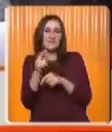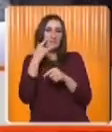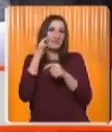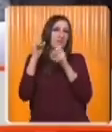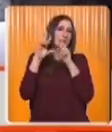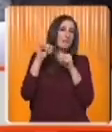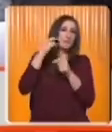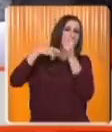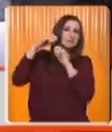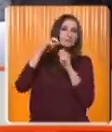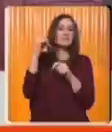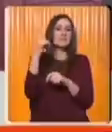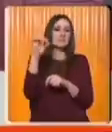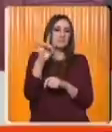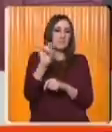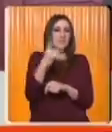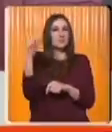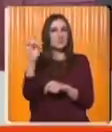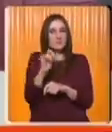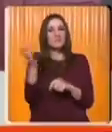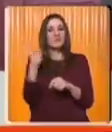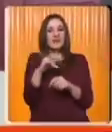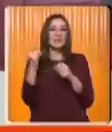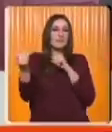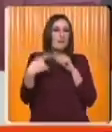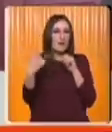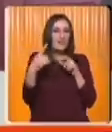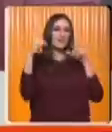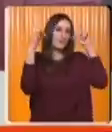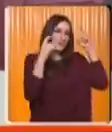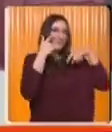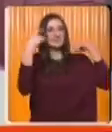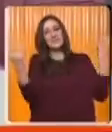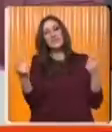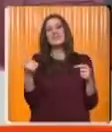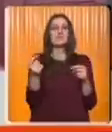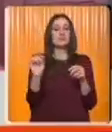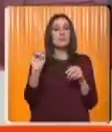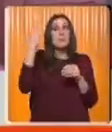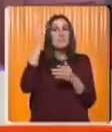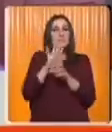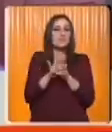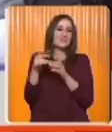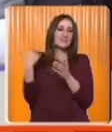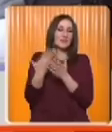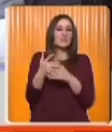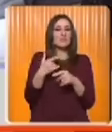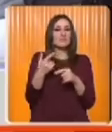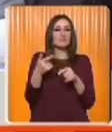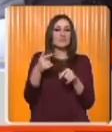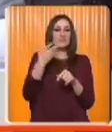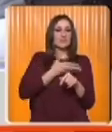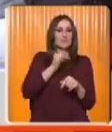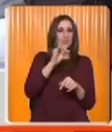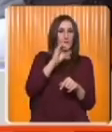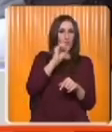de higiene, não é? De 6 em 6 meses vêm. Exatamente. E vão-nos mandando e-mails com fotografias, né? Desde os primeiros casos. Eu há pouco estava a falar com o